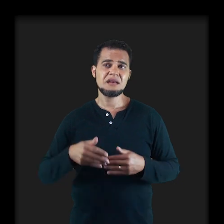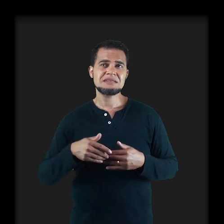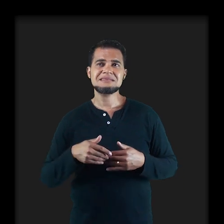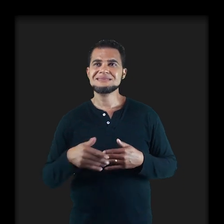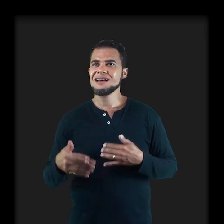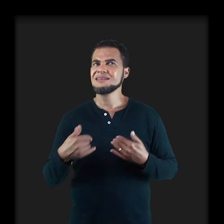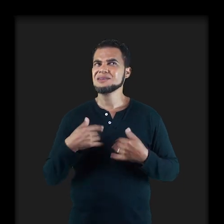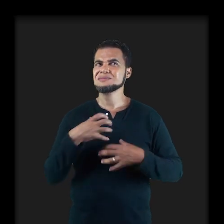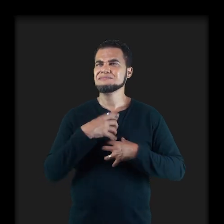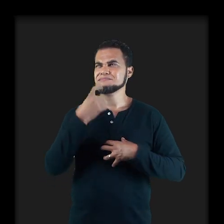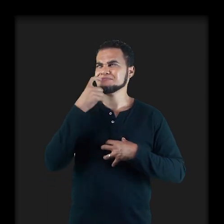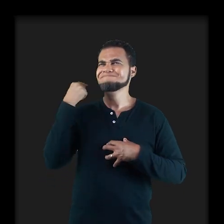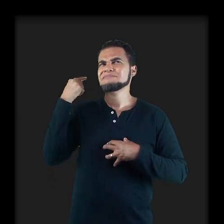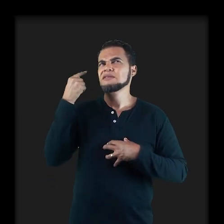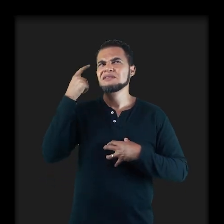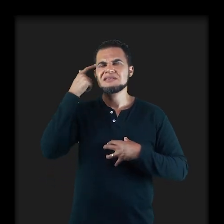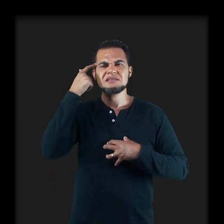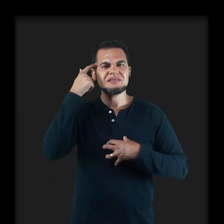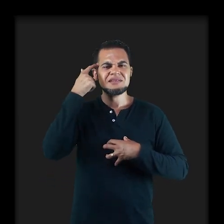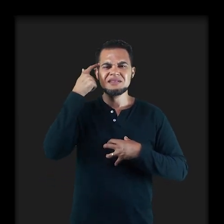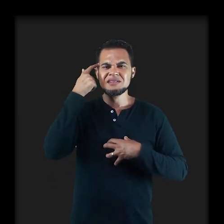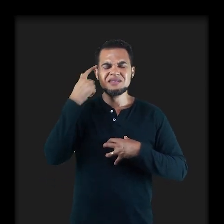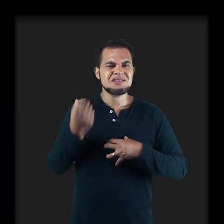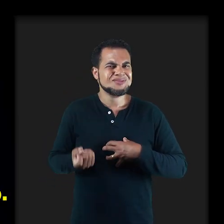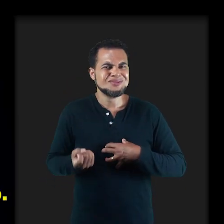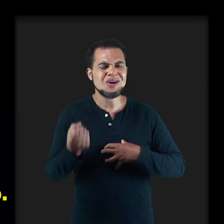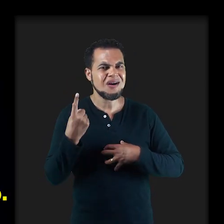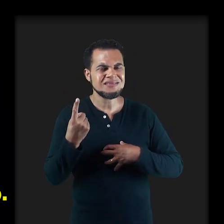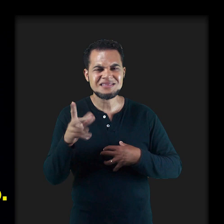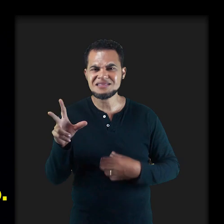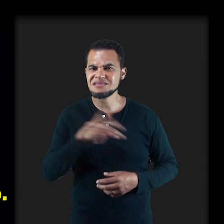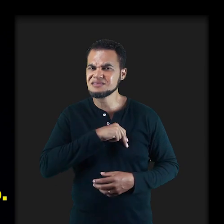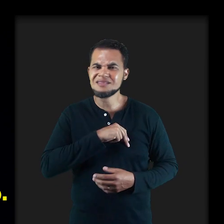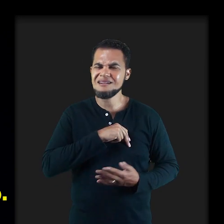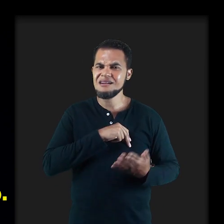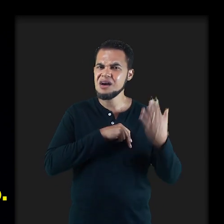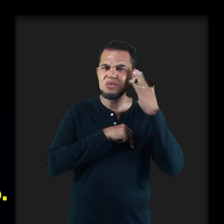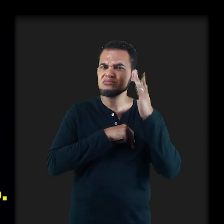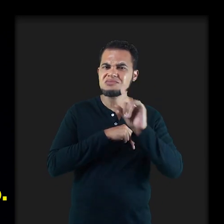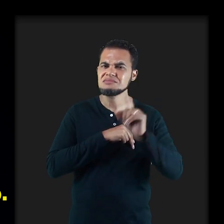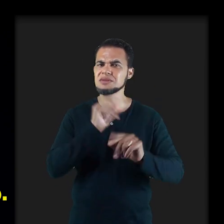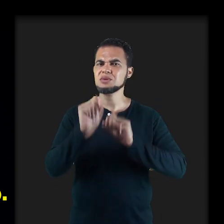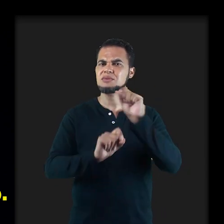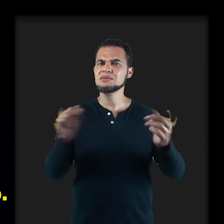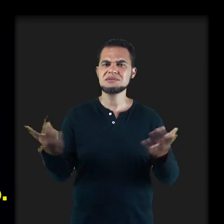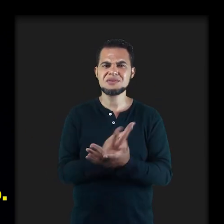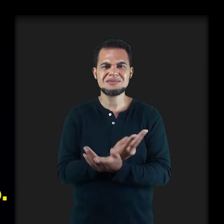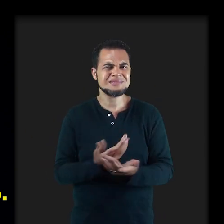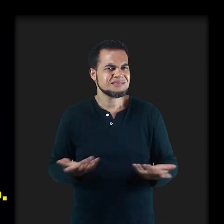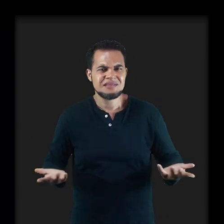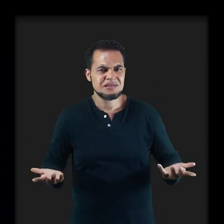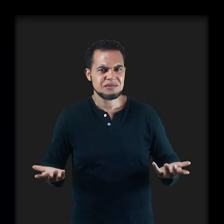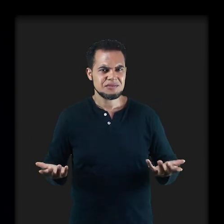E daí isso me veio recentemente, tipo, caraca, eu nem sabia o que estava